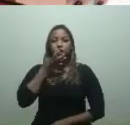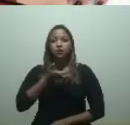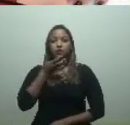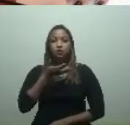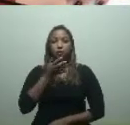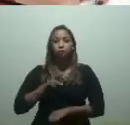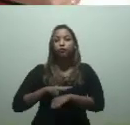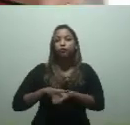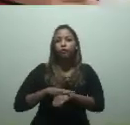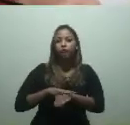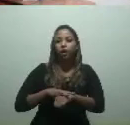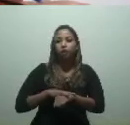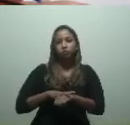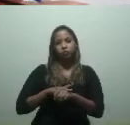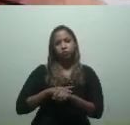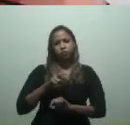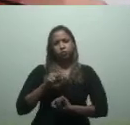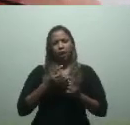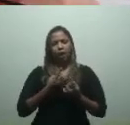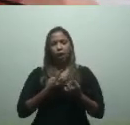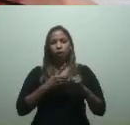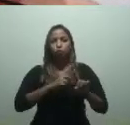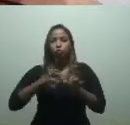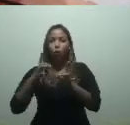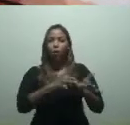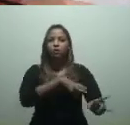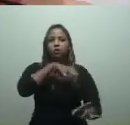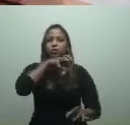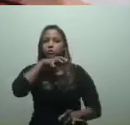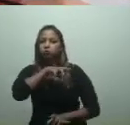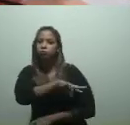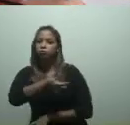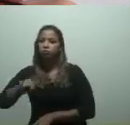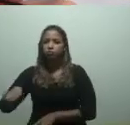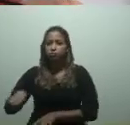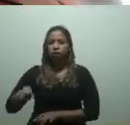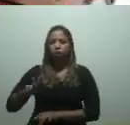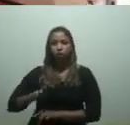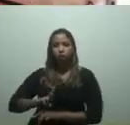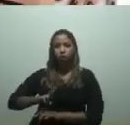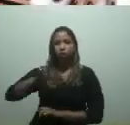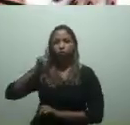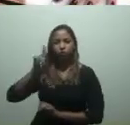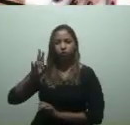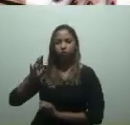o abandono de animais. Autor, Poder Legislativo Municipal, vereadora Vandilma.